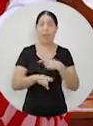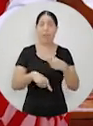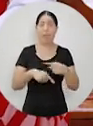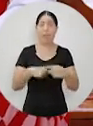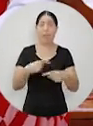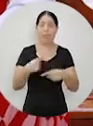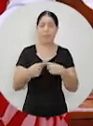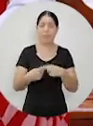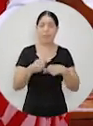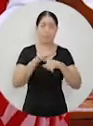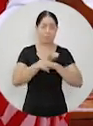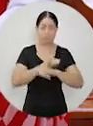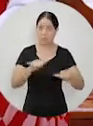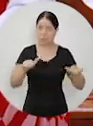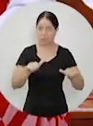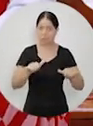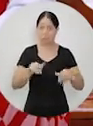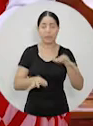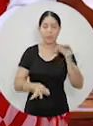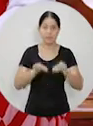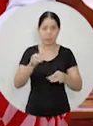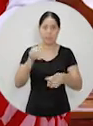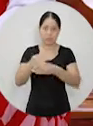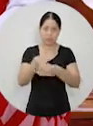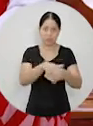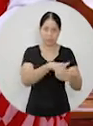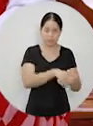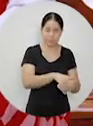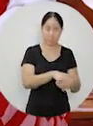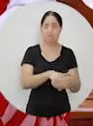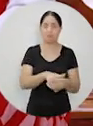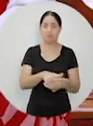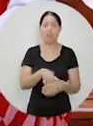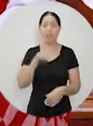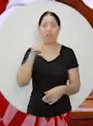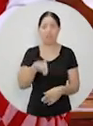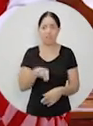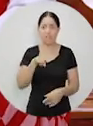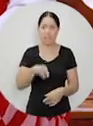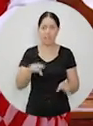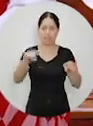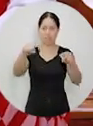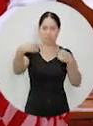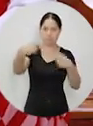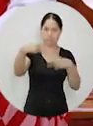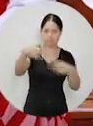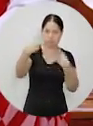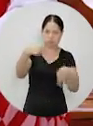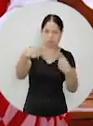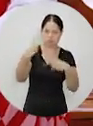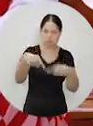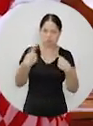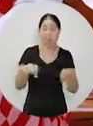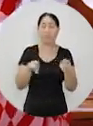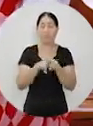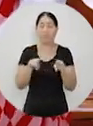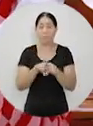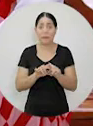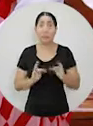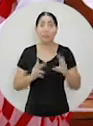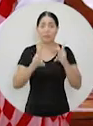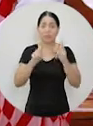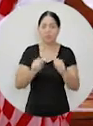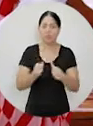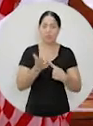que não estava declarado isso para a Justiça Eleitoral. E aí ela foi atacada, ela foi exposta,